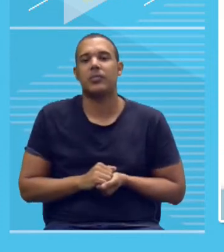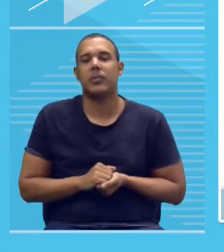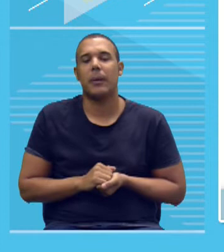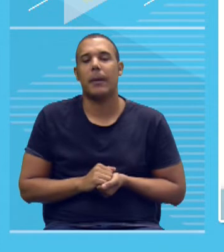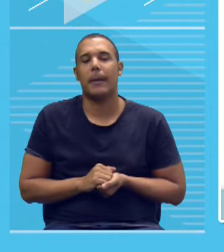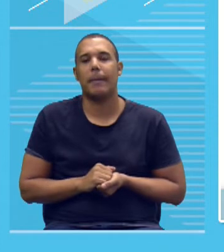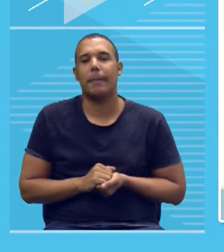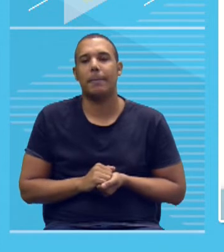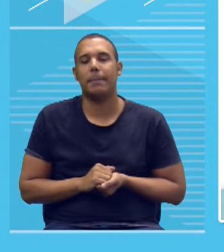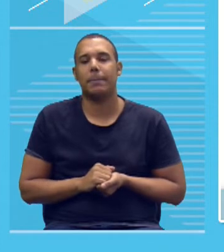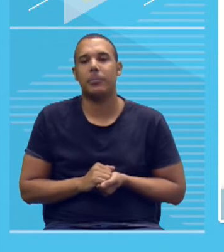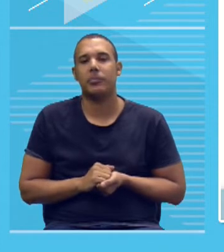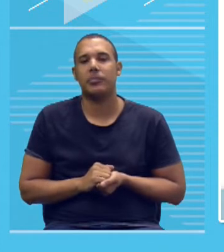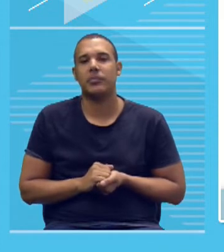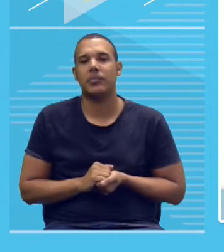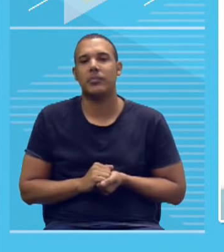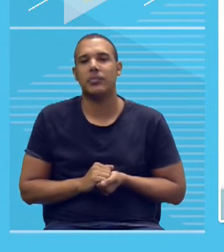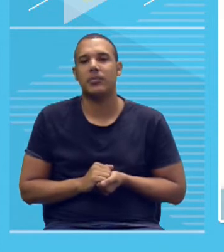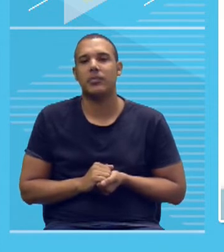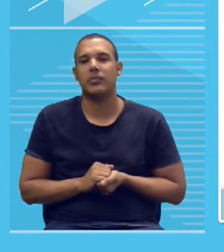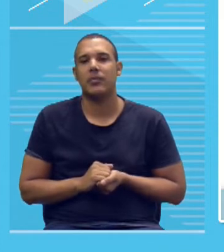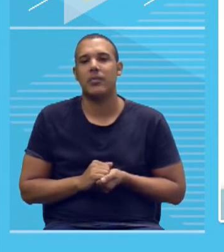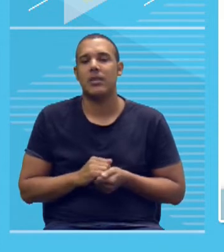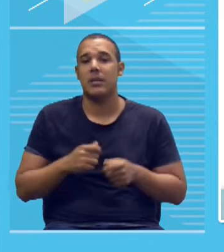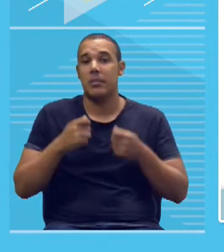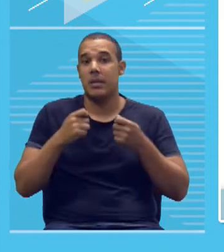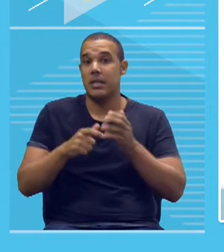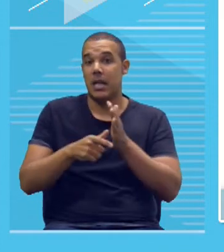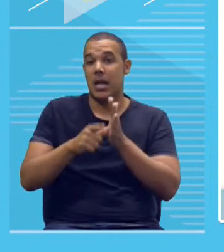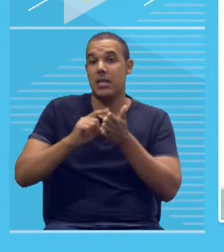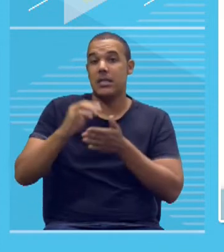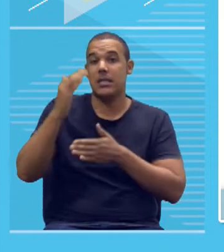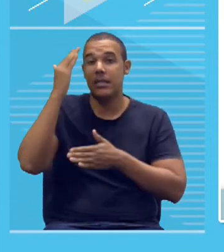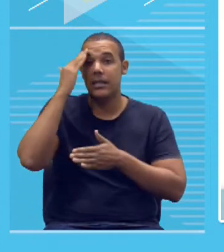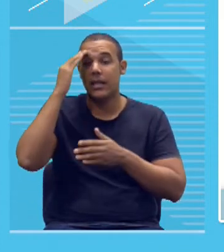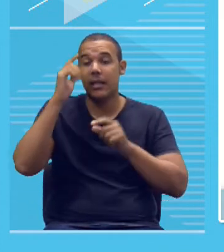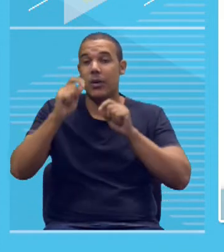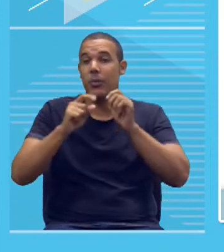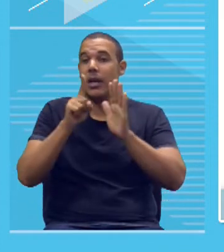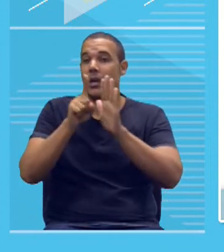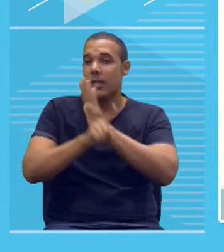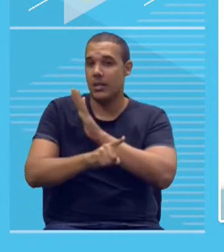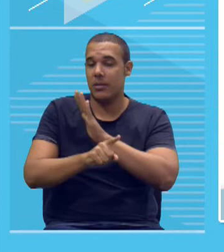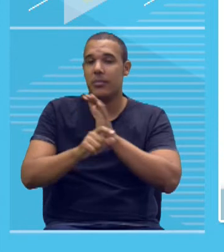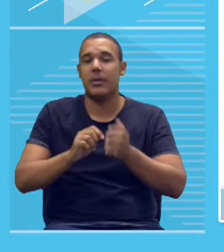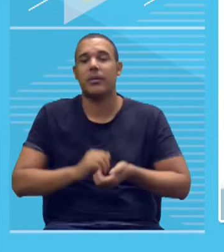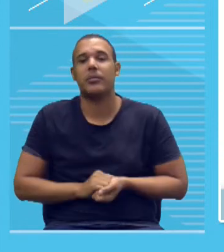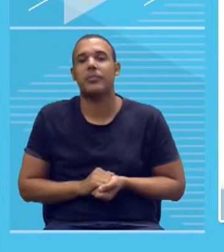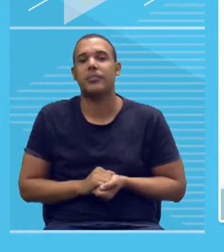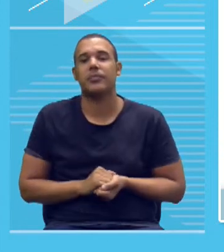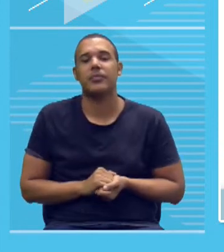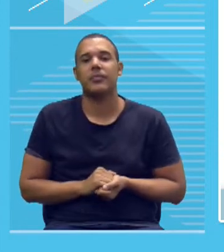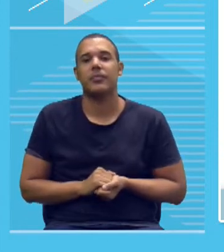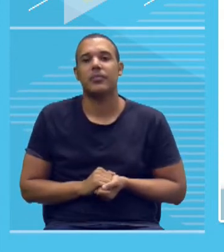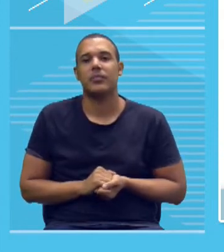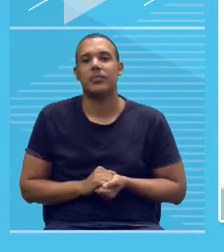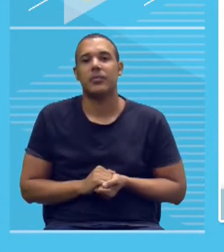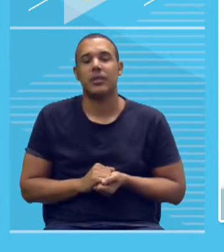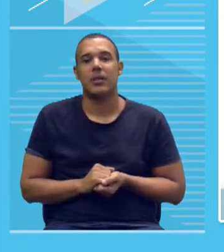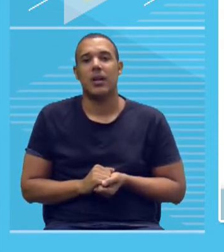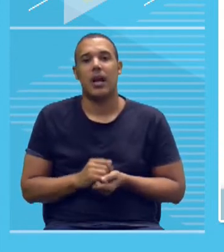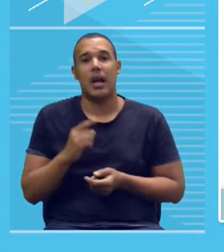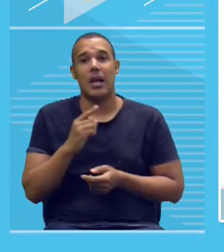regra de três eu tenho que entender o que é que ele tá perguntando para mim tipo nessa situação aqui ele quer que você